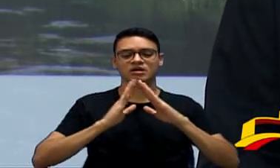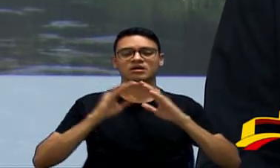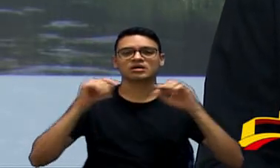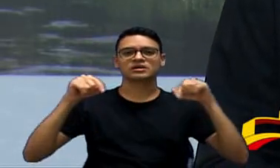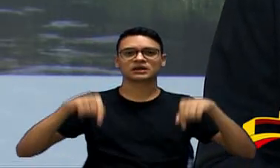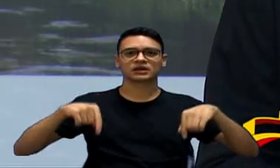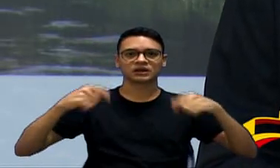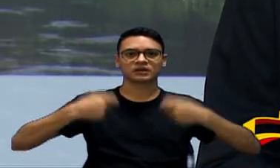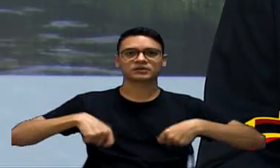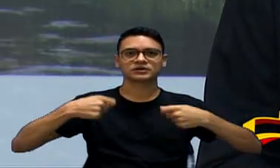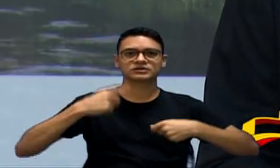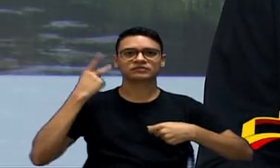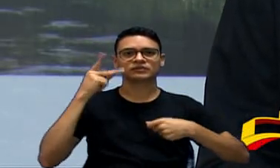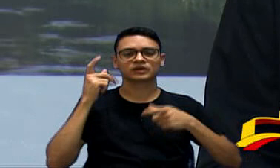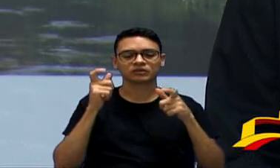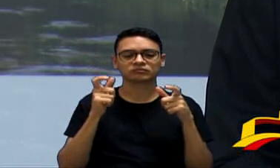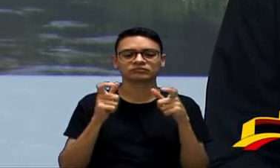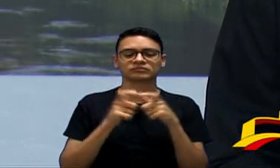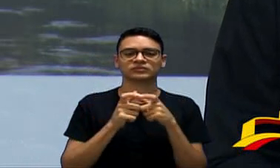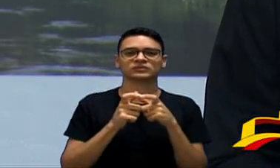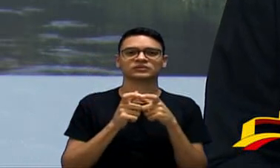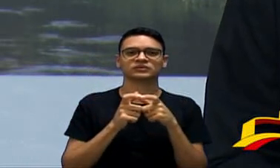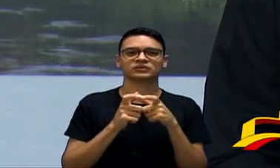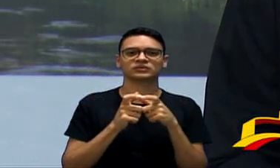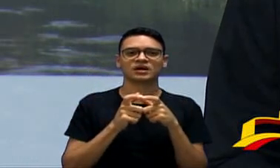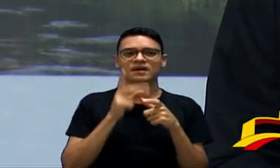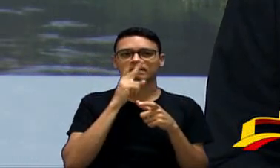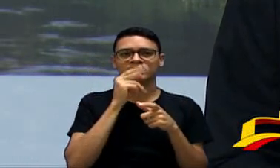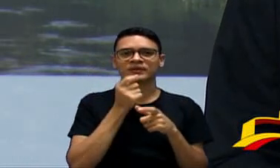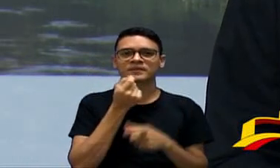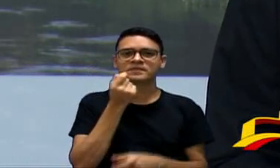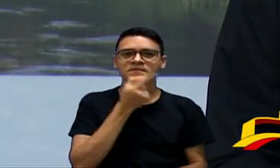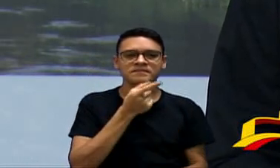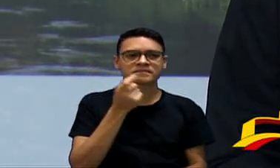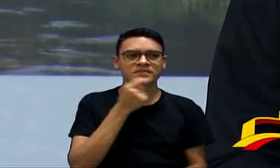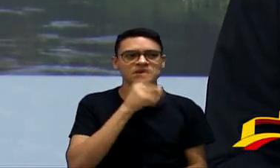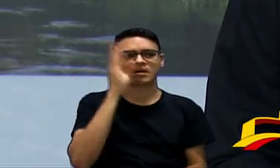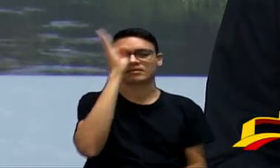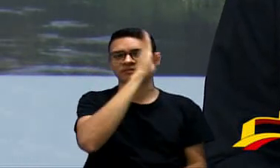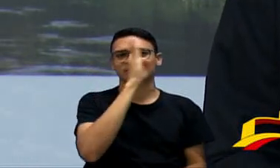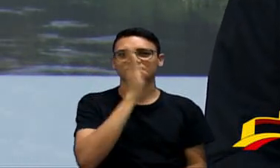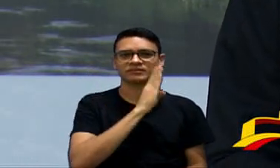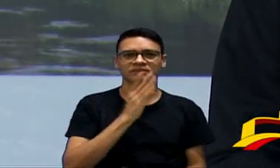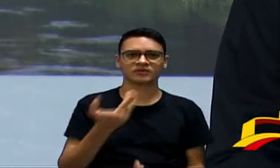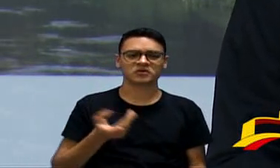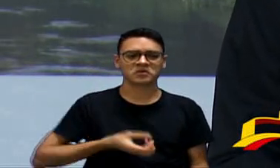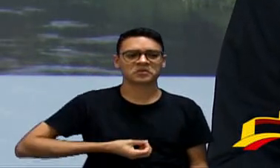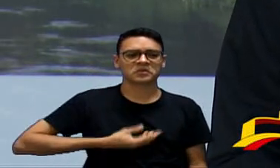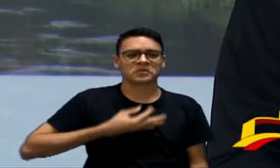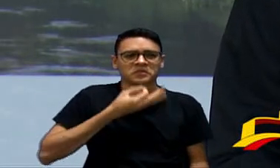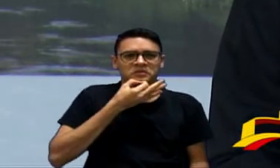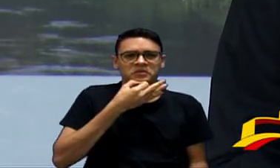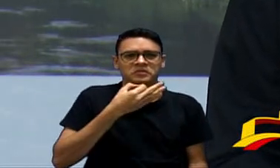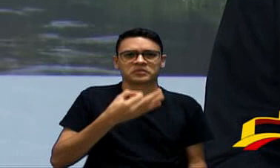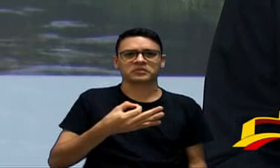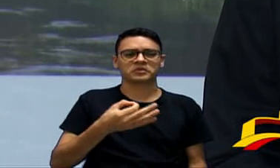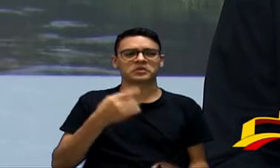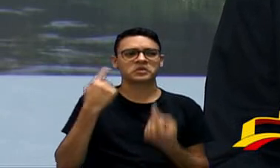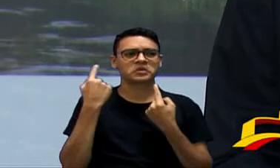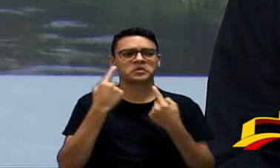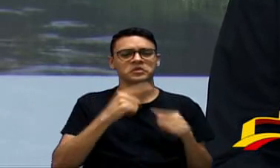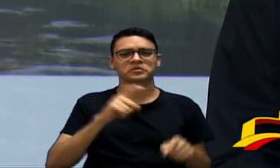pouquíssimos vereadores, virou piada nacional, virou. fazer uma moção dessa contra